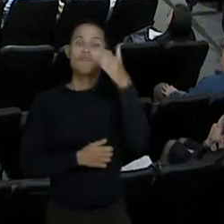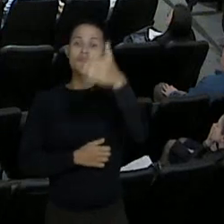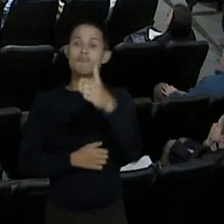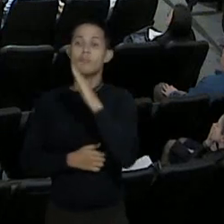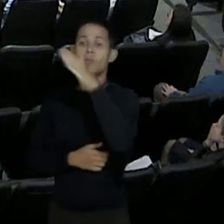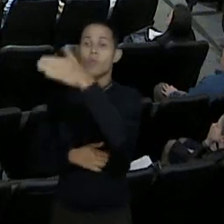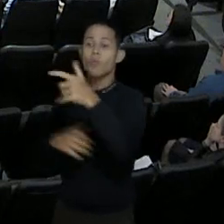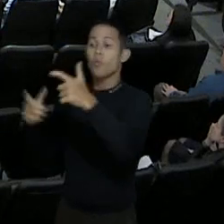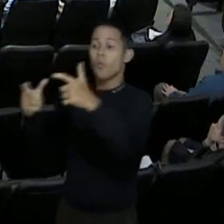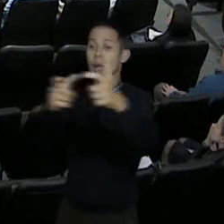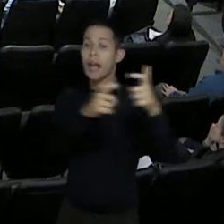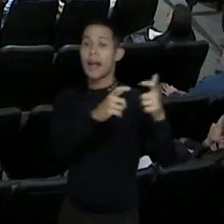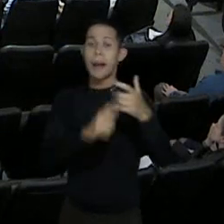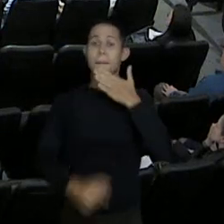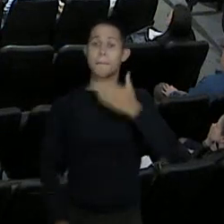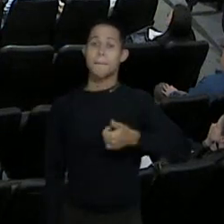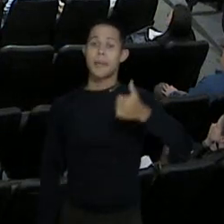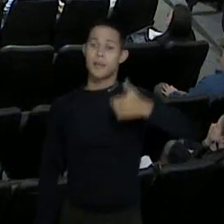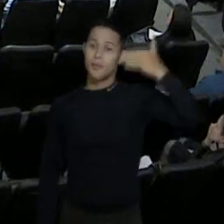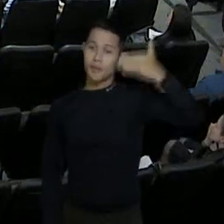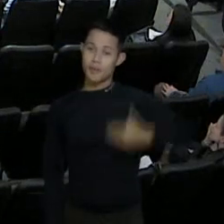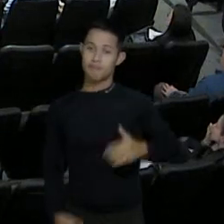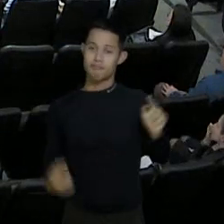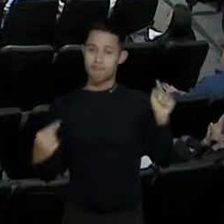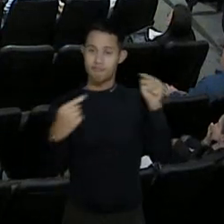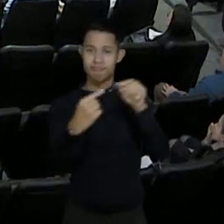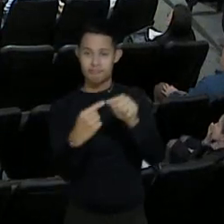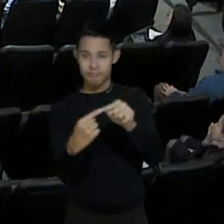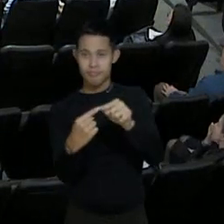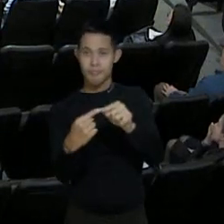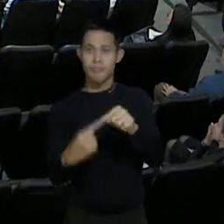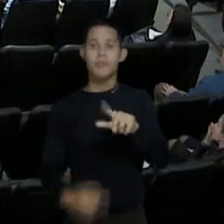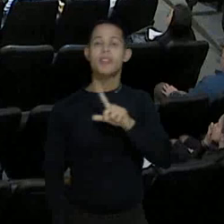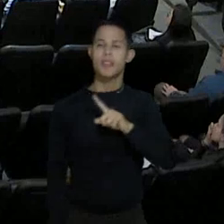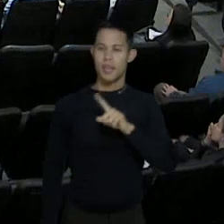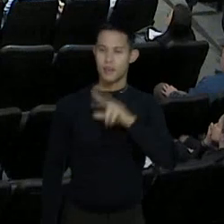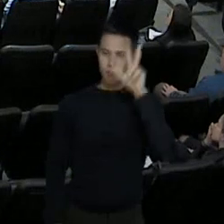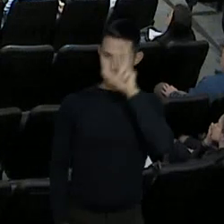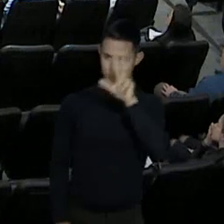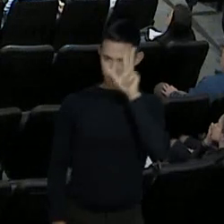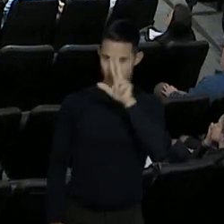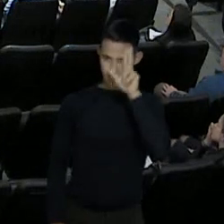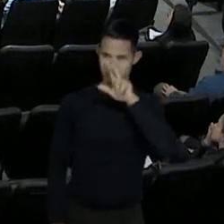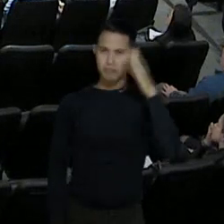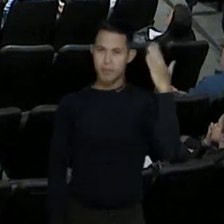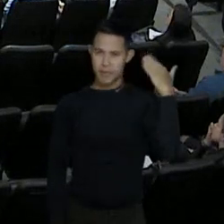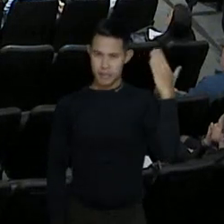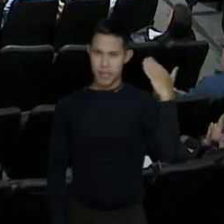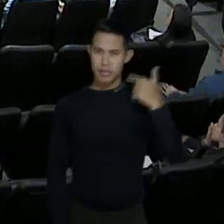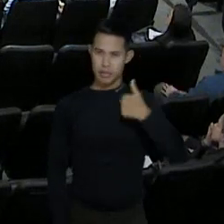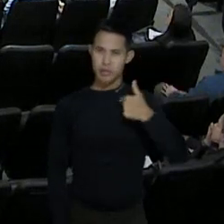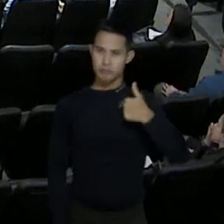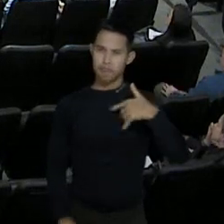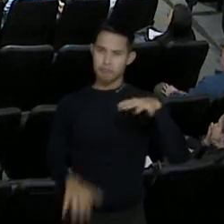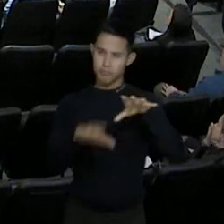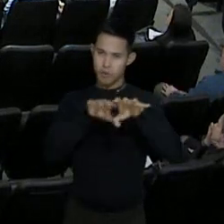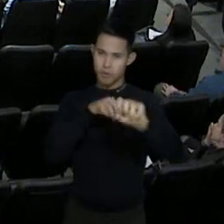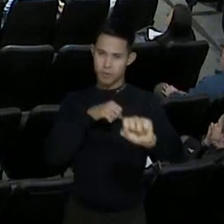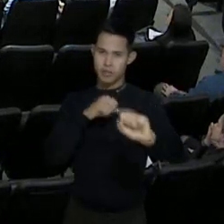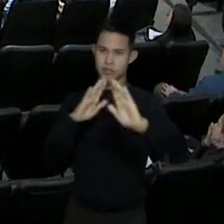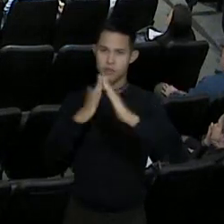tem uma história que me impactou muito de uma formação que eu fiz eh numa escola de ensino